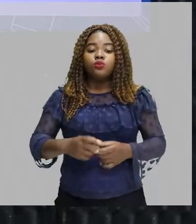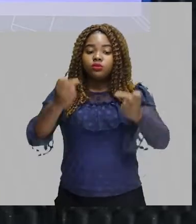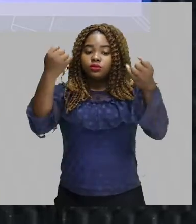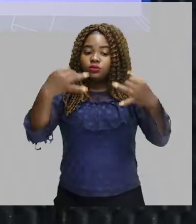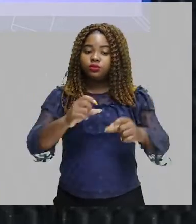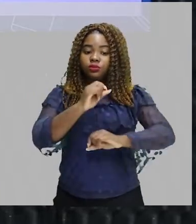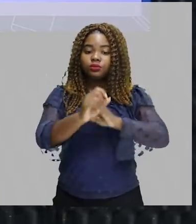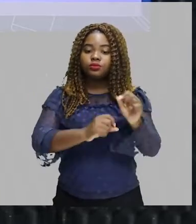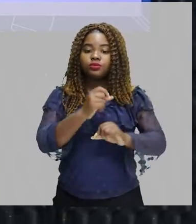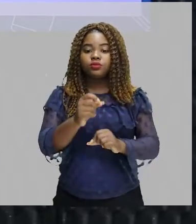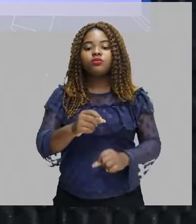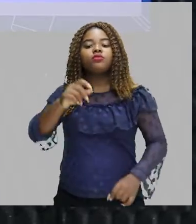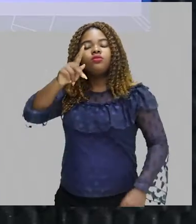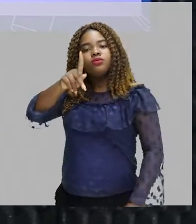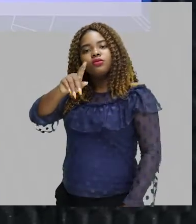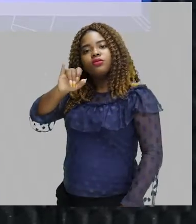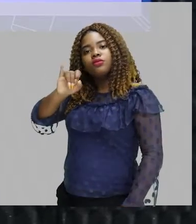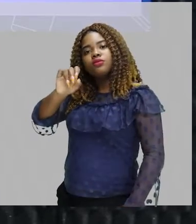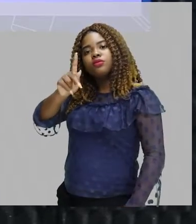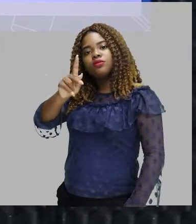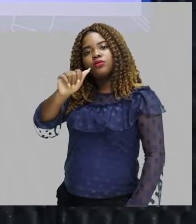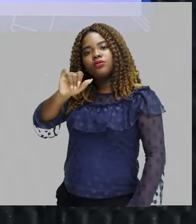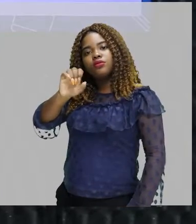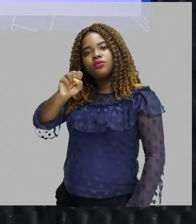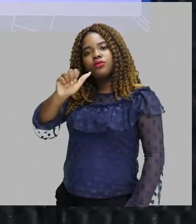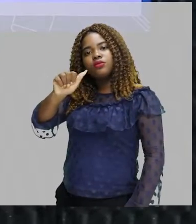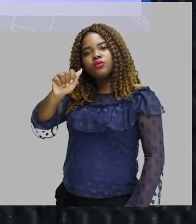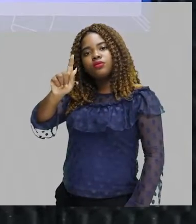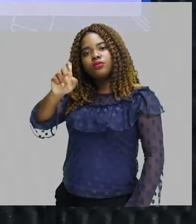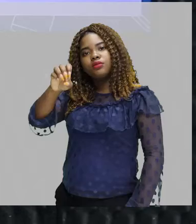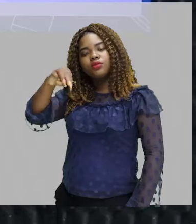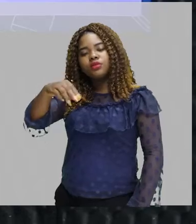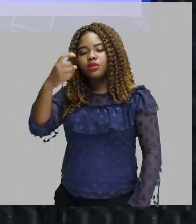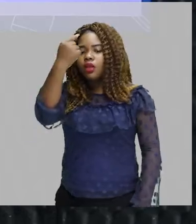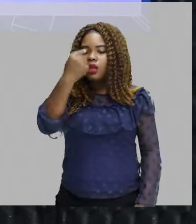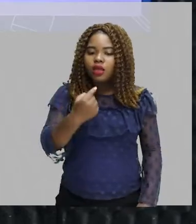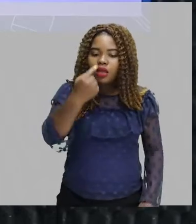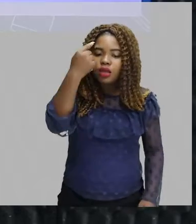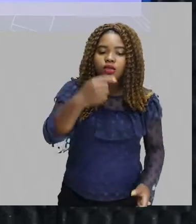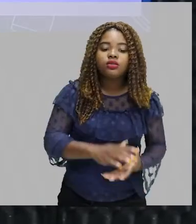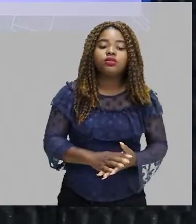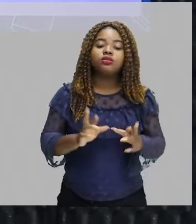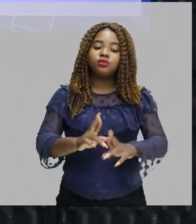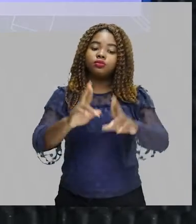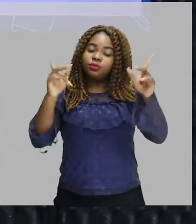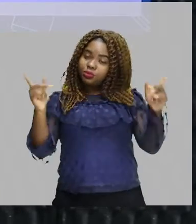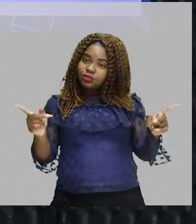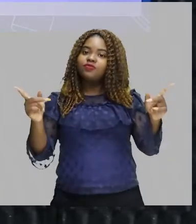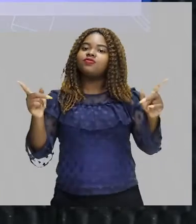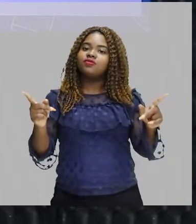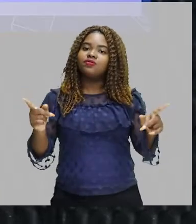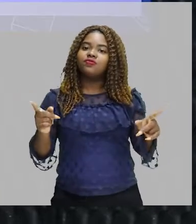o conceito geográfico, isso também fica muito claro para diferenciar o espaço urbano de espaço rural.